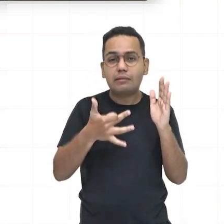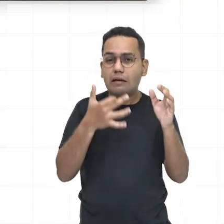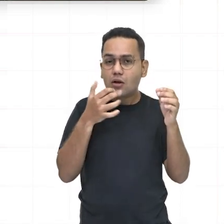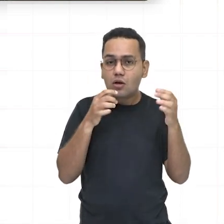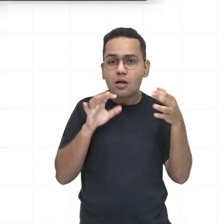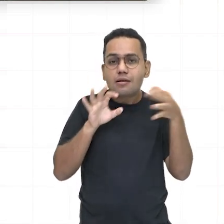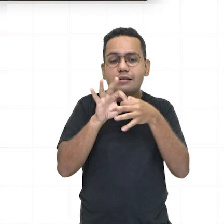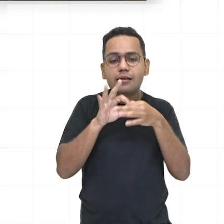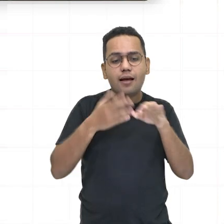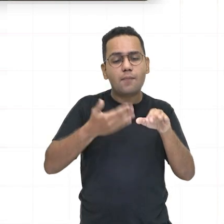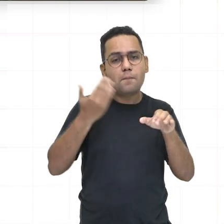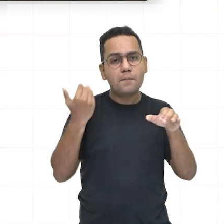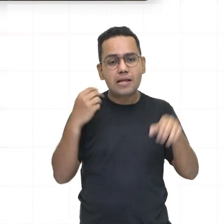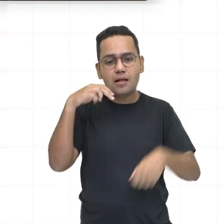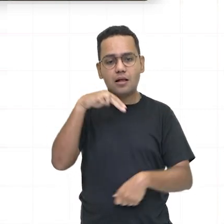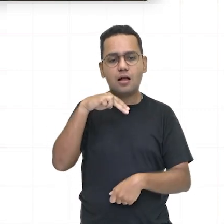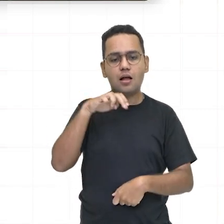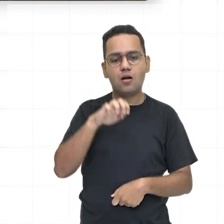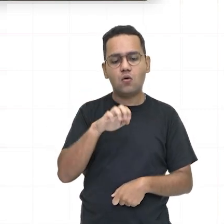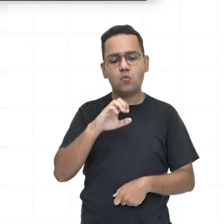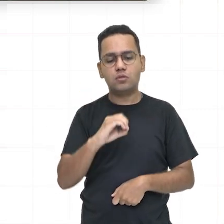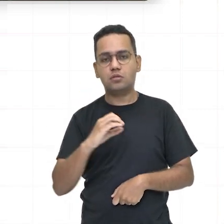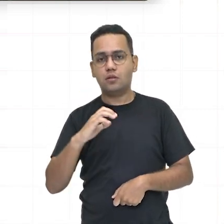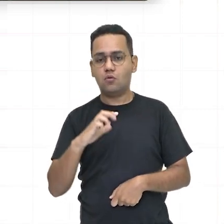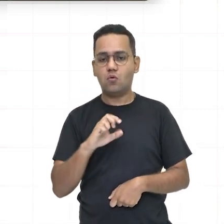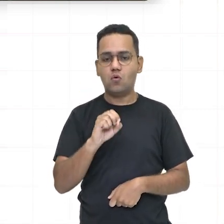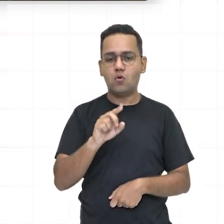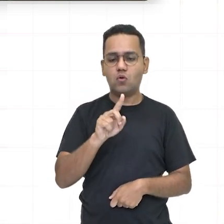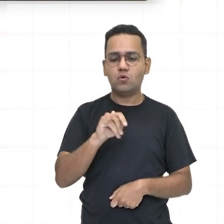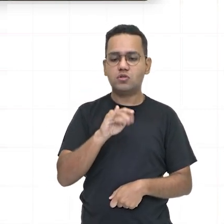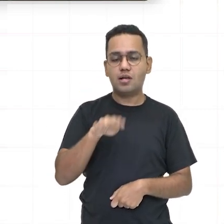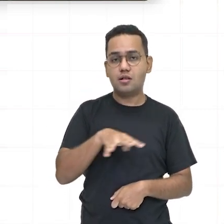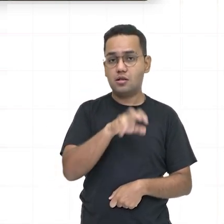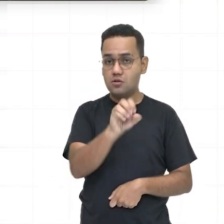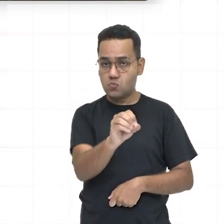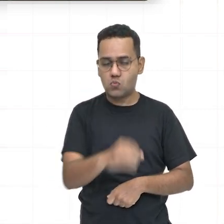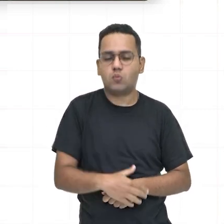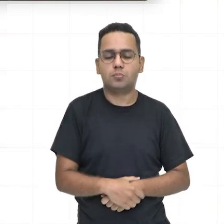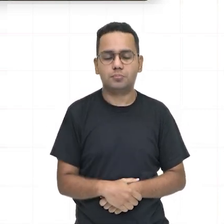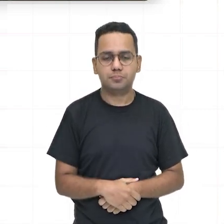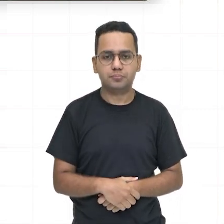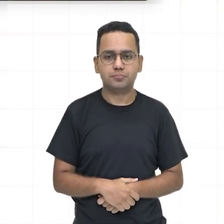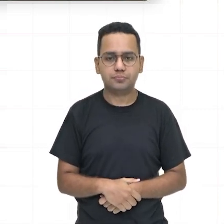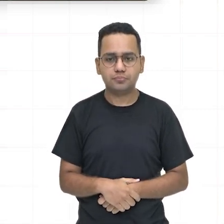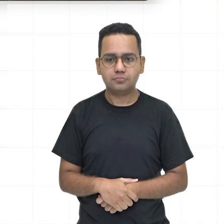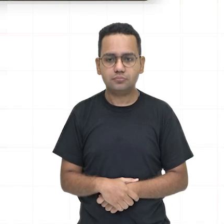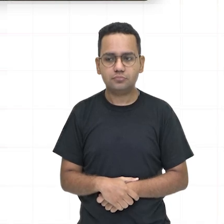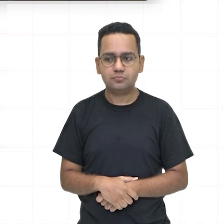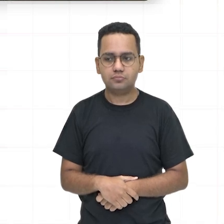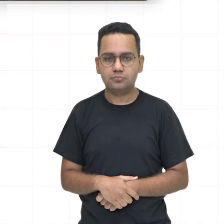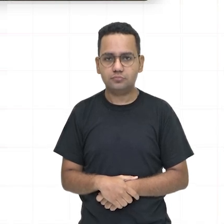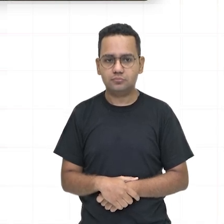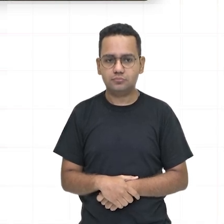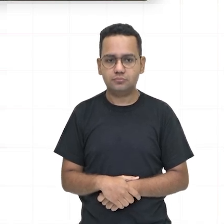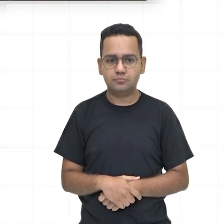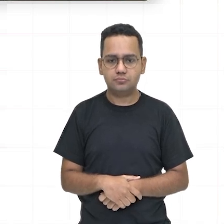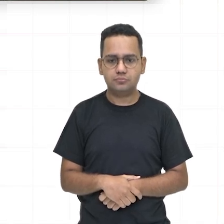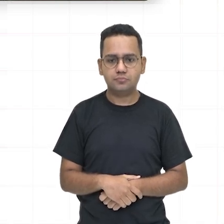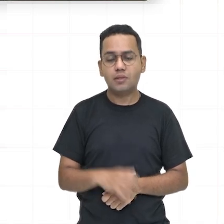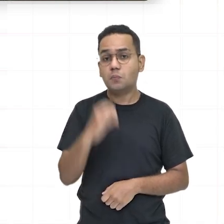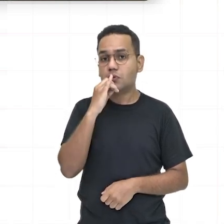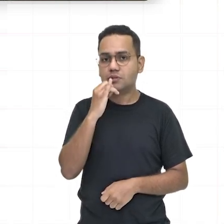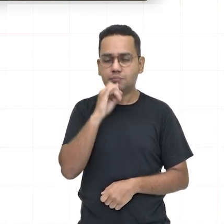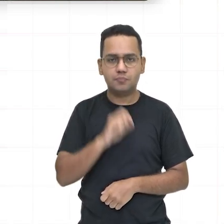nesse processo civilizatório que é o neocolonialismo. Então, se você for observar lá a história